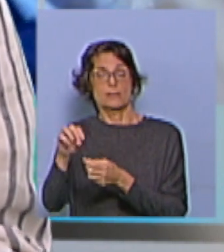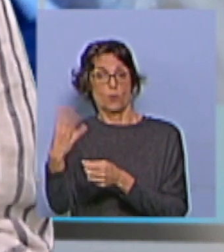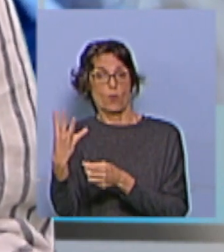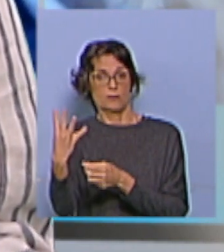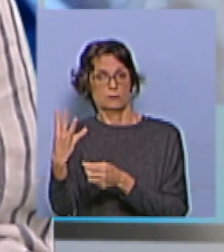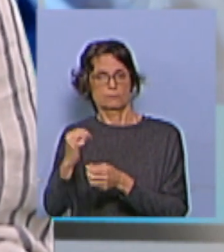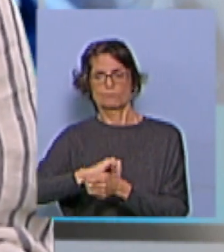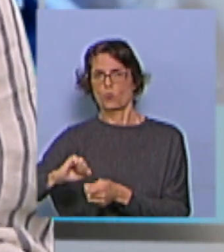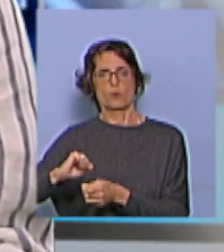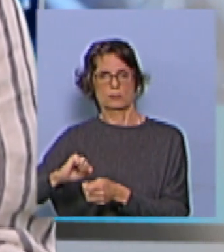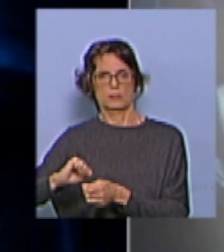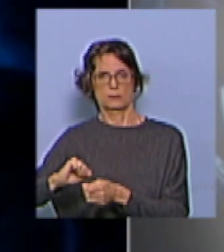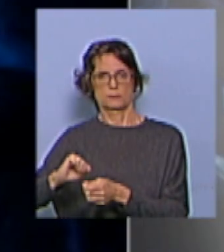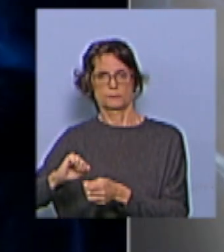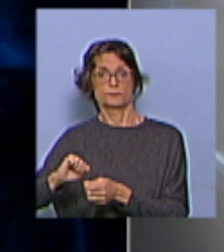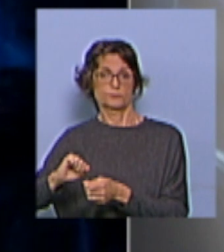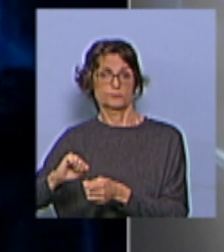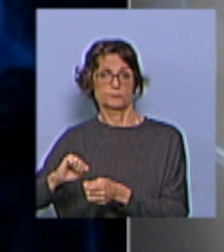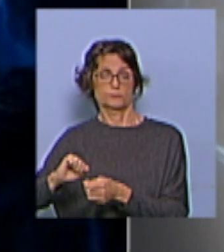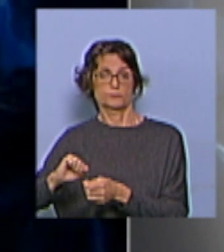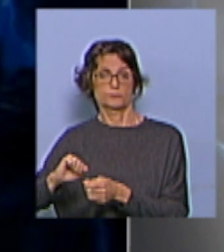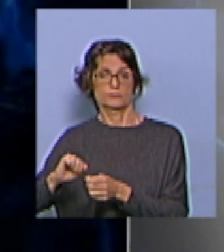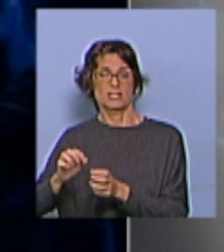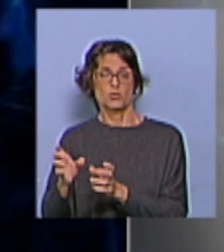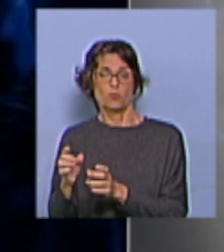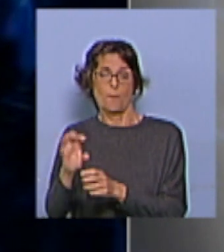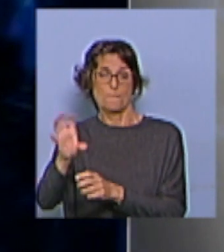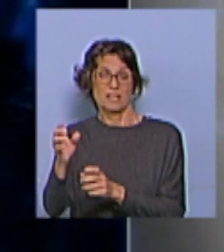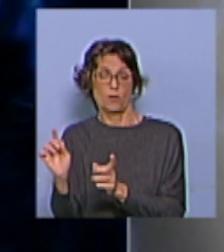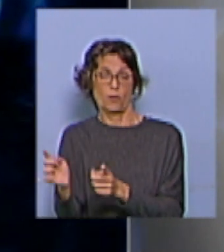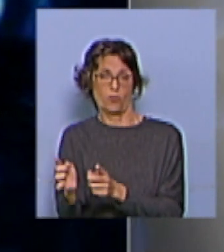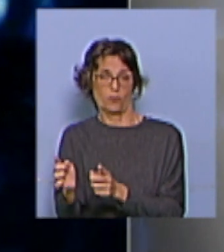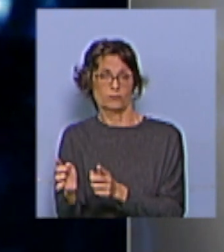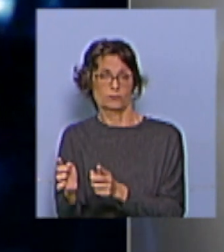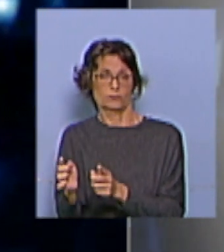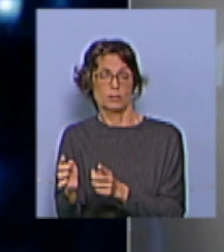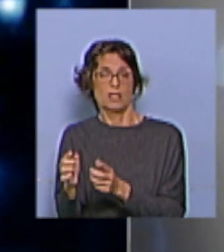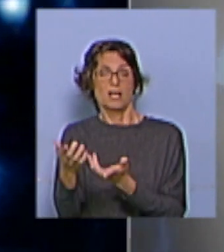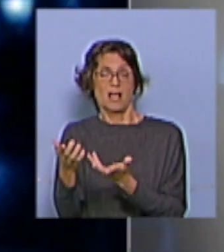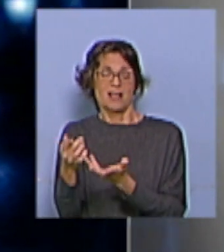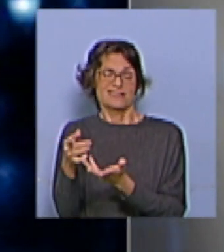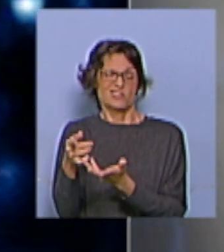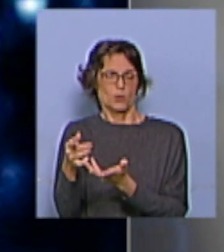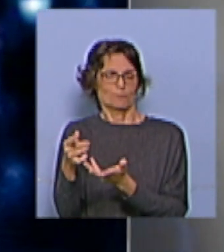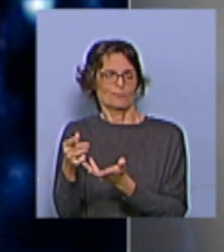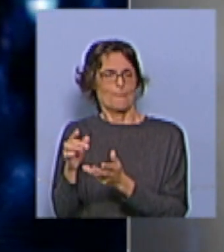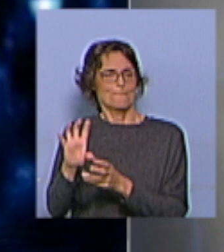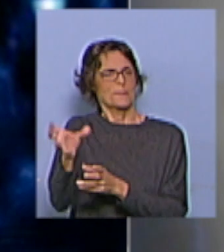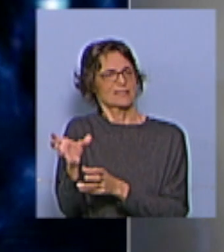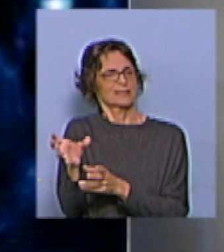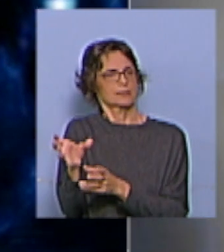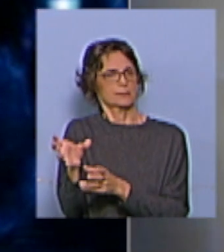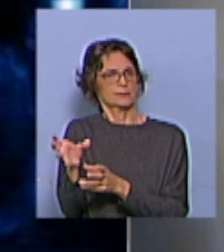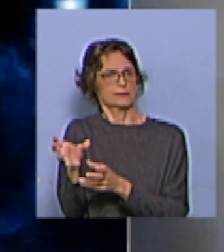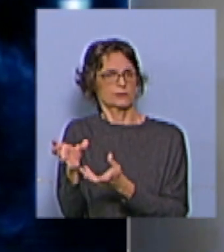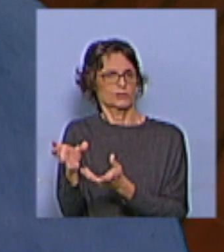pequenos, a que se chama países, enfim, austeritários, para não se lhes chamar, ou austeros, para não se lhes